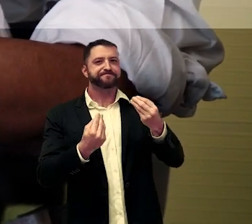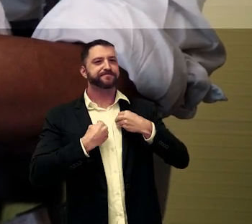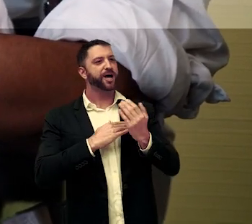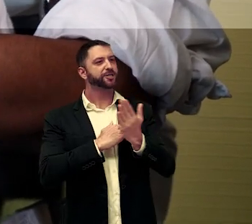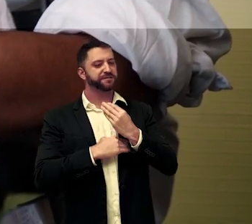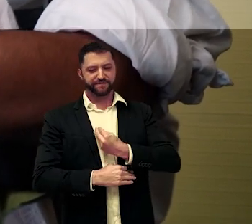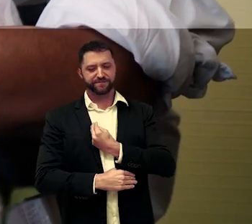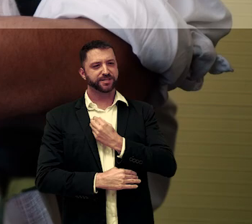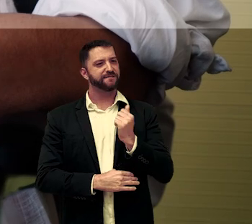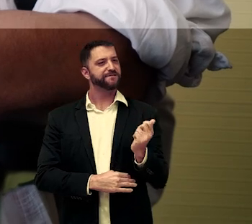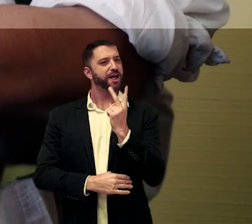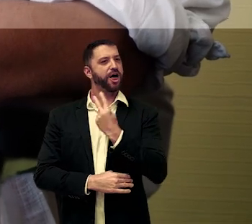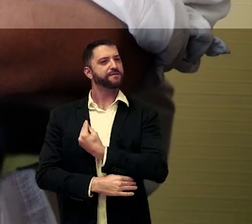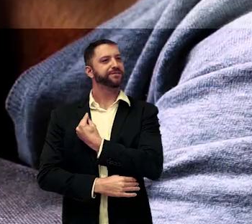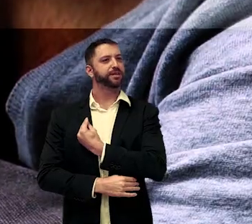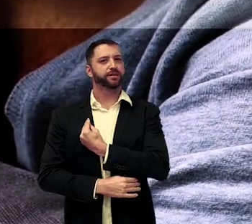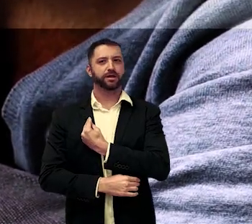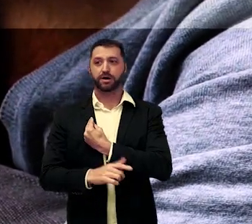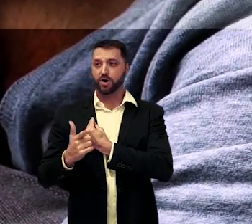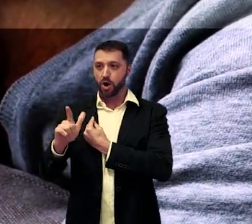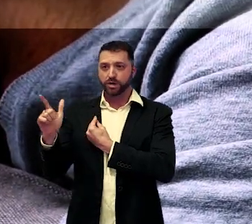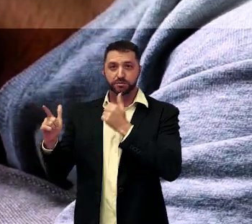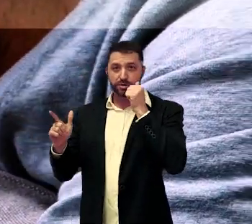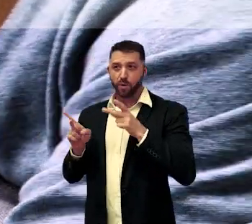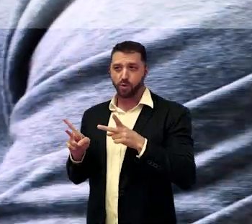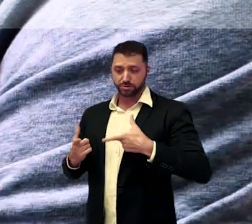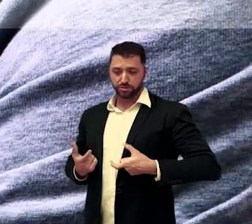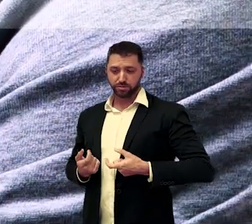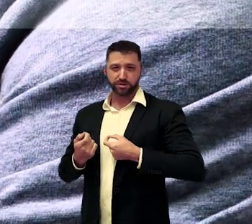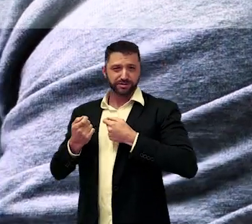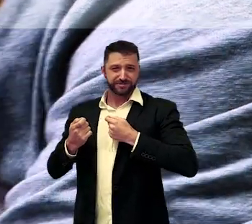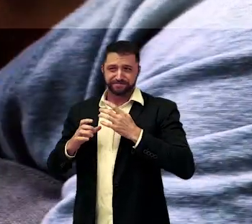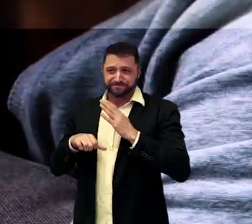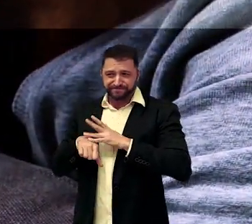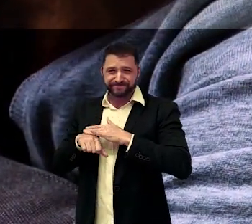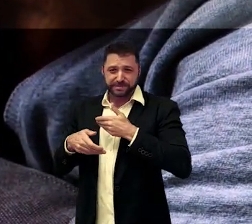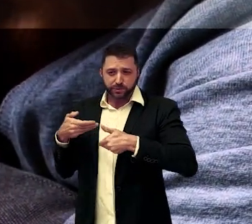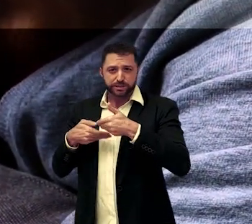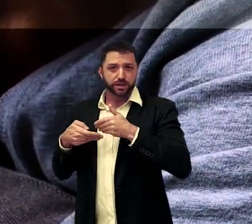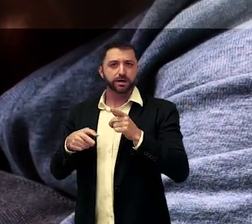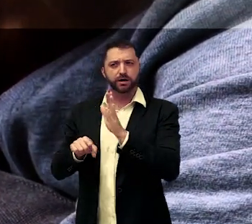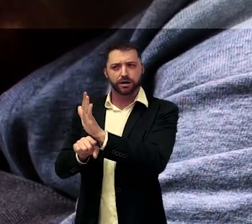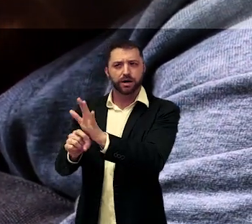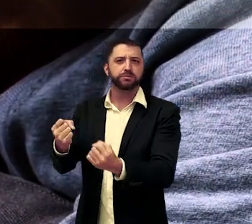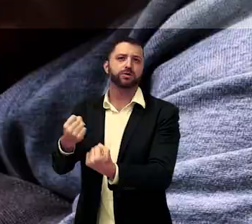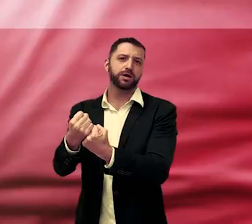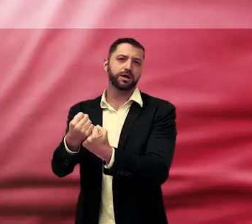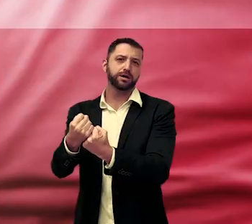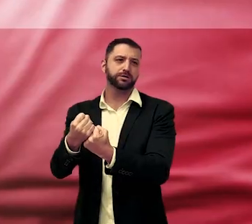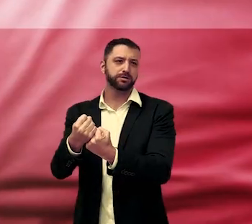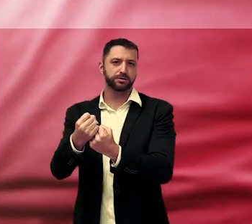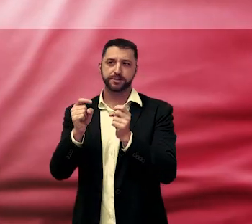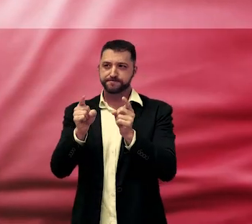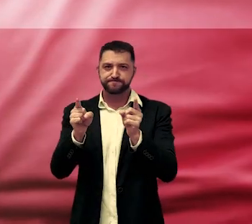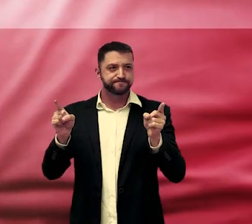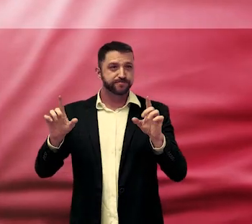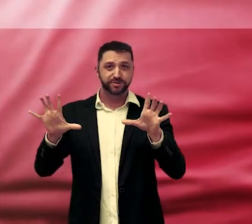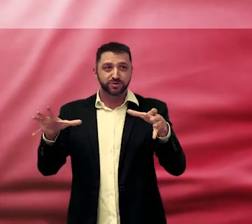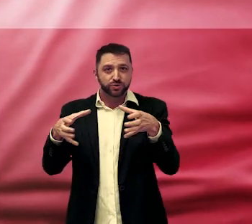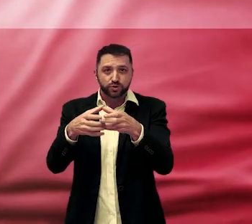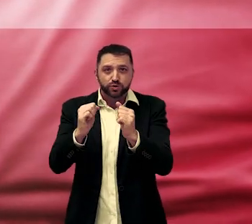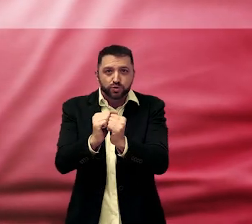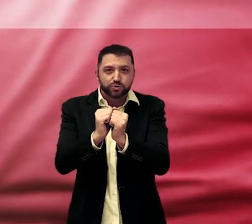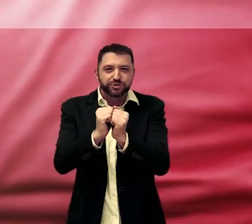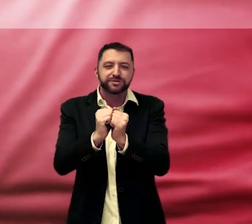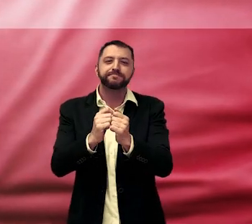valorizar cada instante da vida e apoiar aquelas que ainda lutam contra essa doença. Juntas,